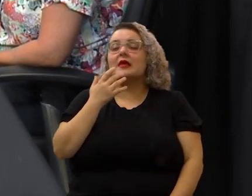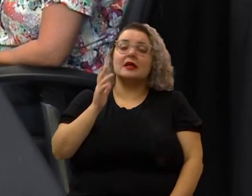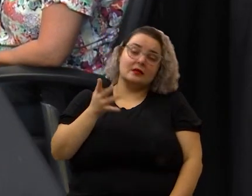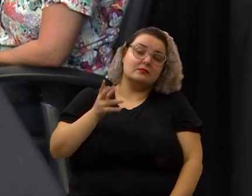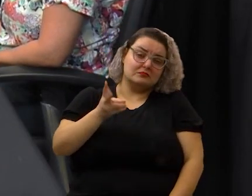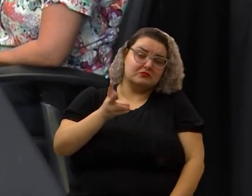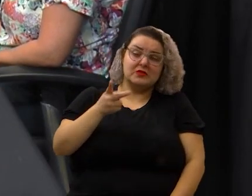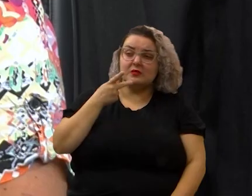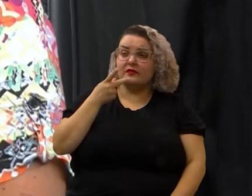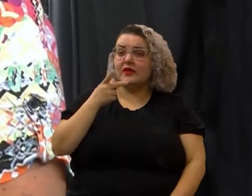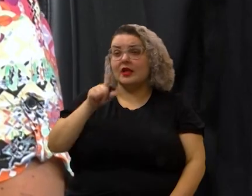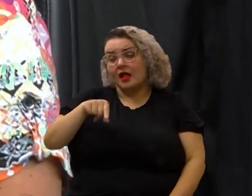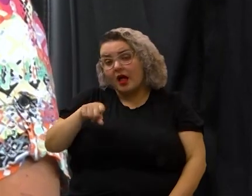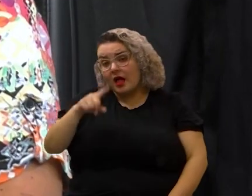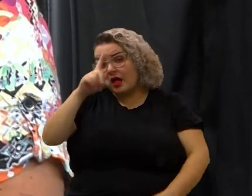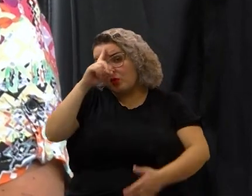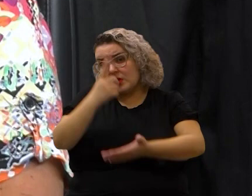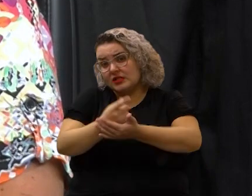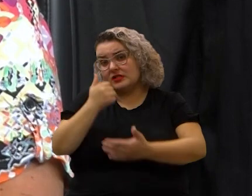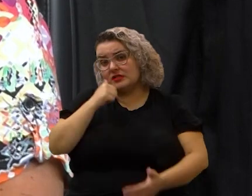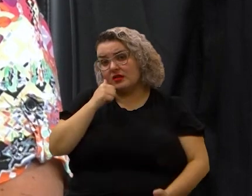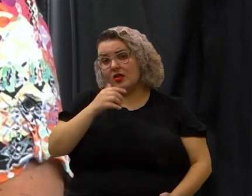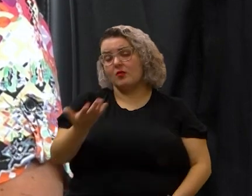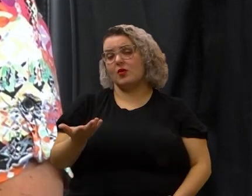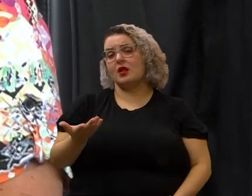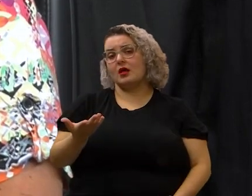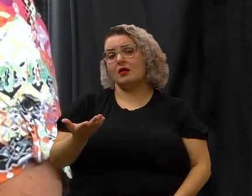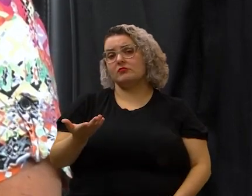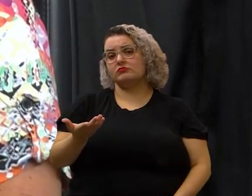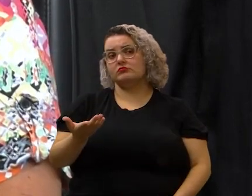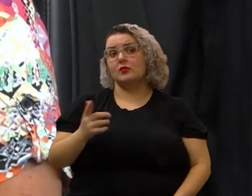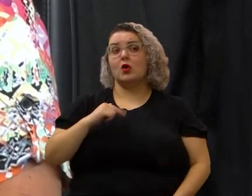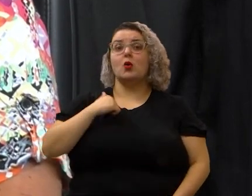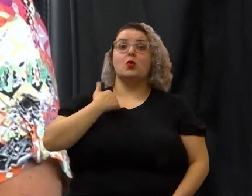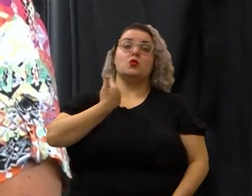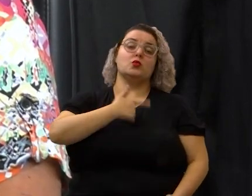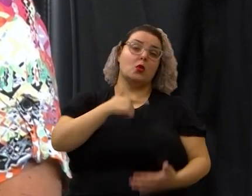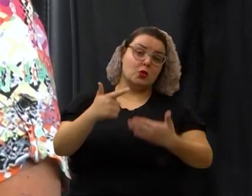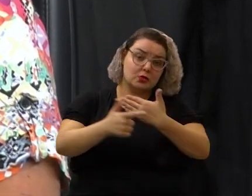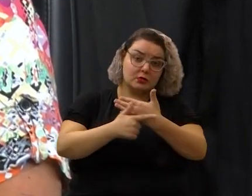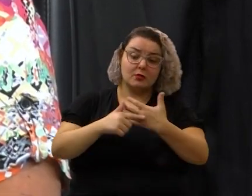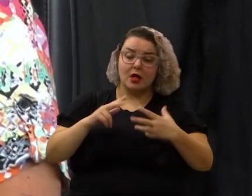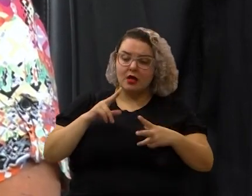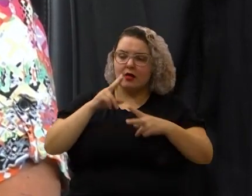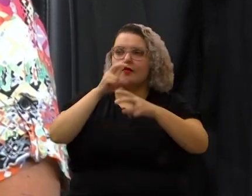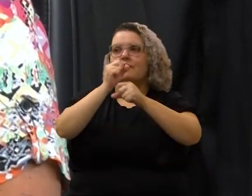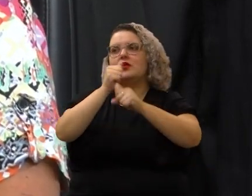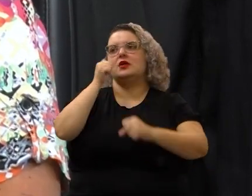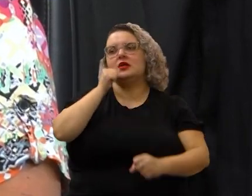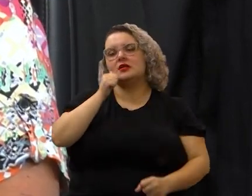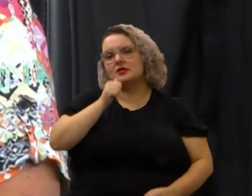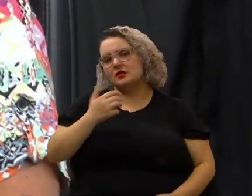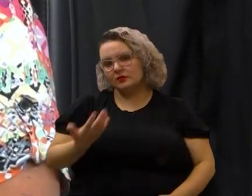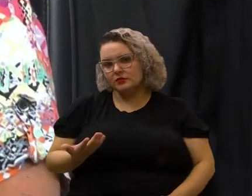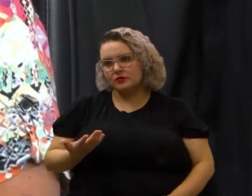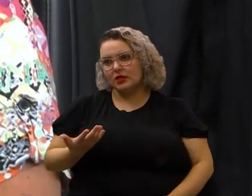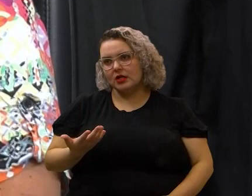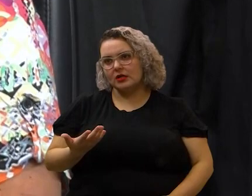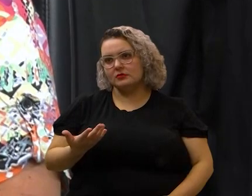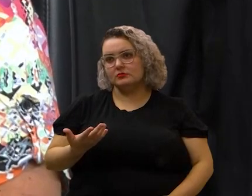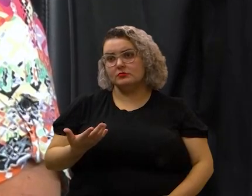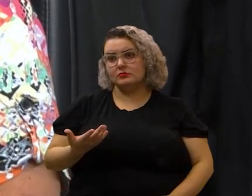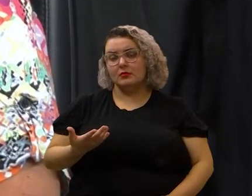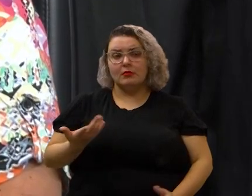E eu acho que, assim, como a gente sempre fala, é uma decisão da mulher, né? O nosso papel é fortalecer as